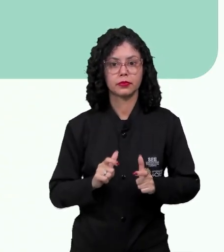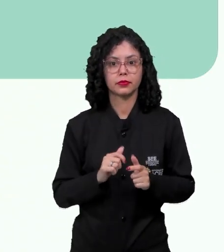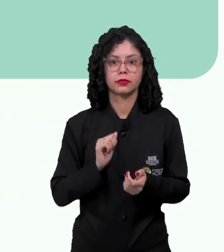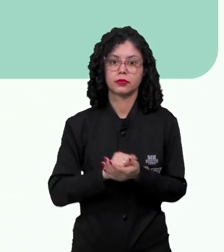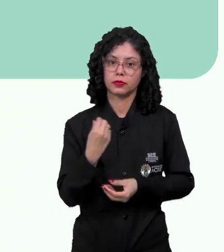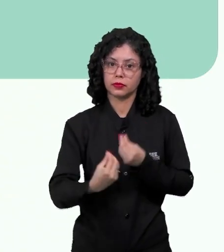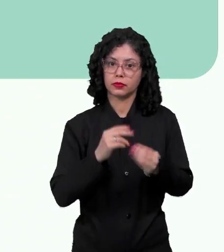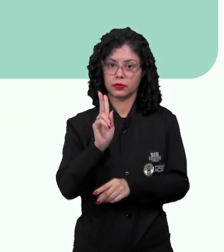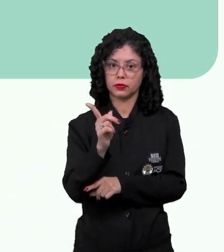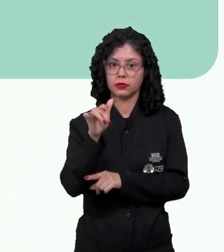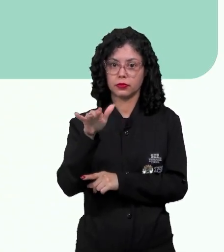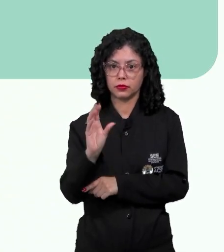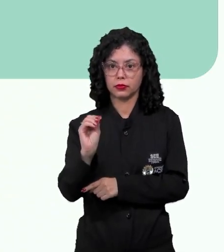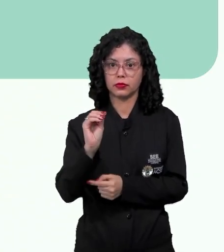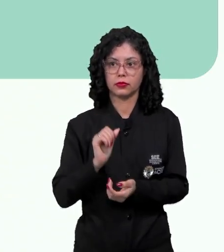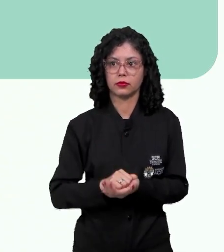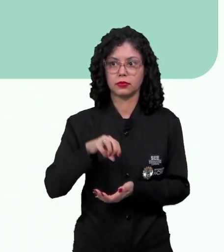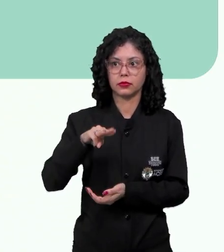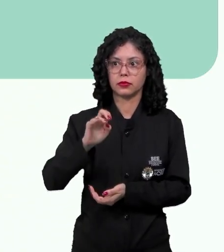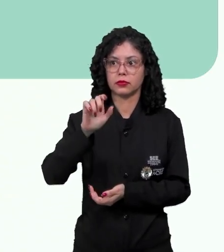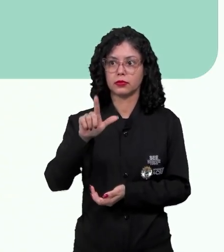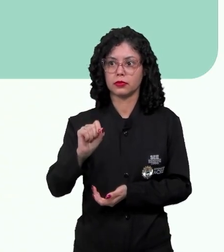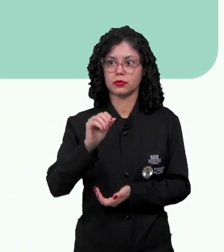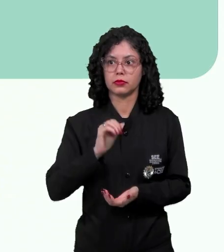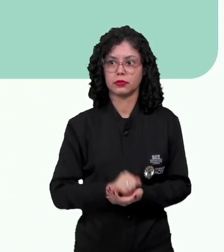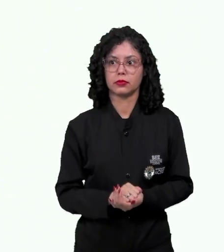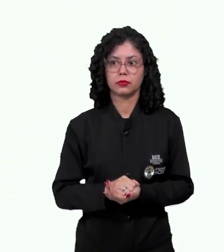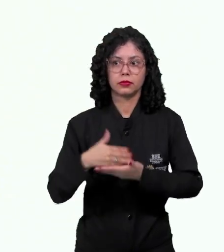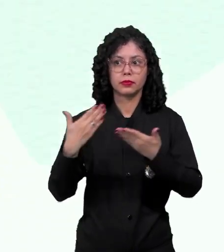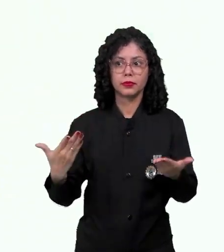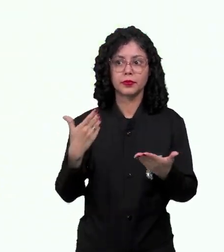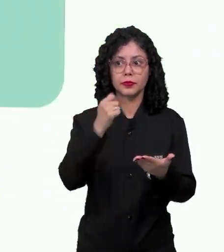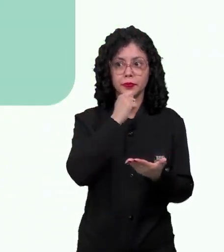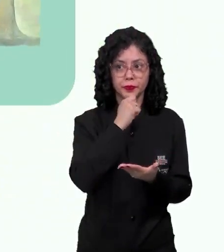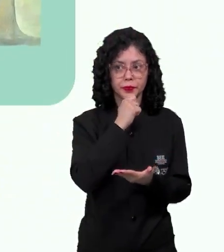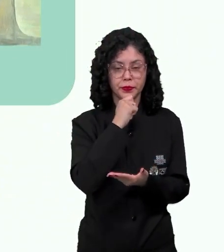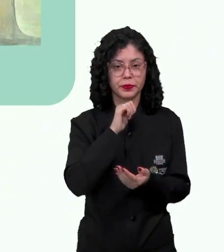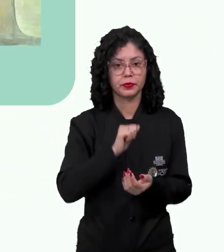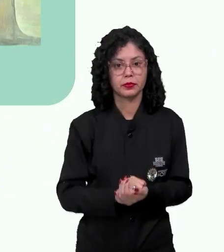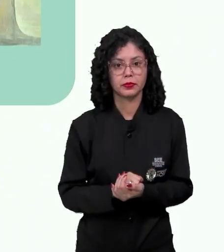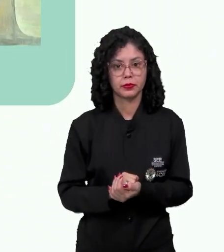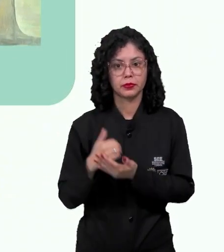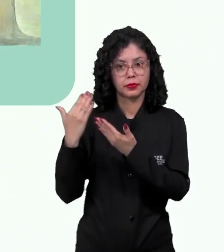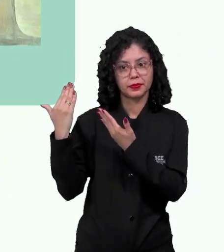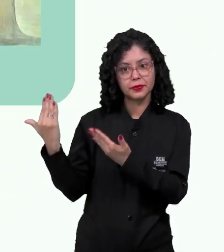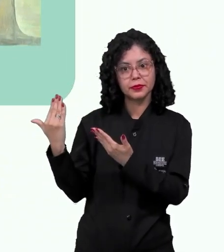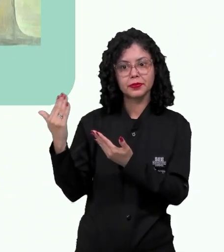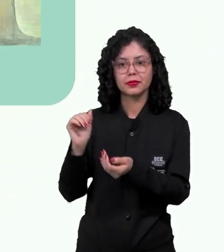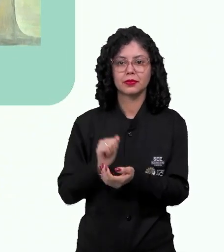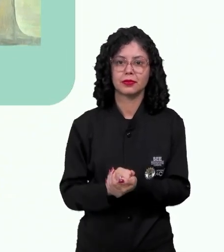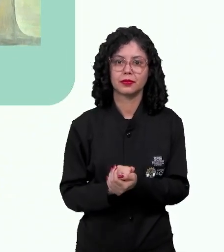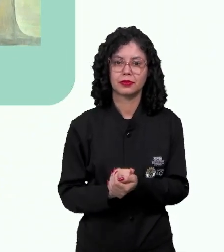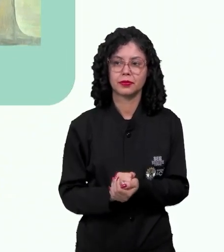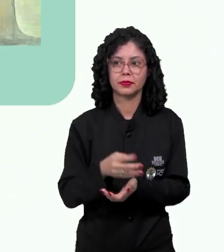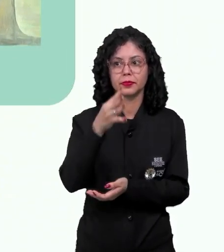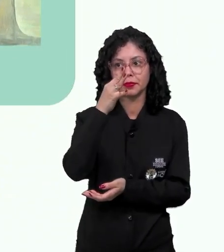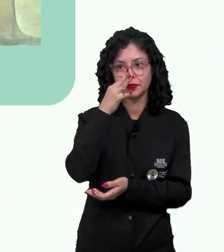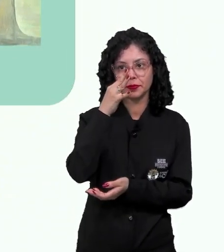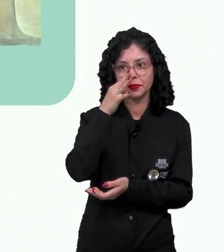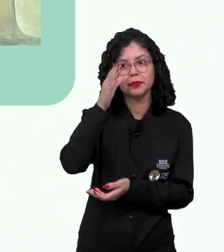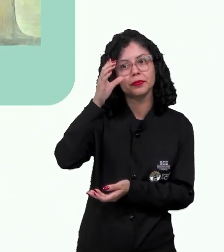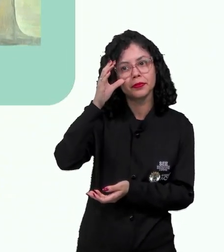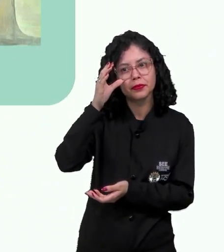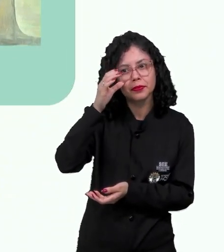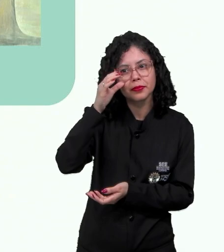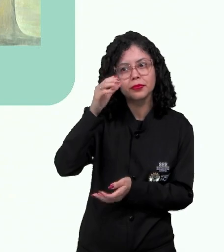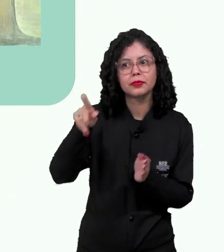artistas locais como Hélio Melo. Então agora eu coloquei aqui para vocês a intuito de curiosidade, para